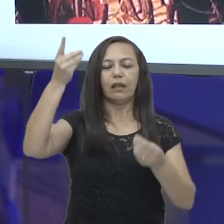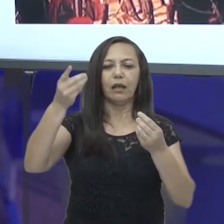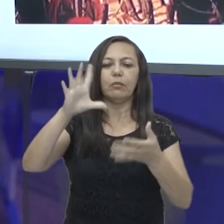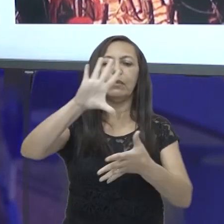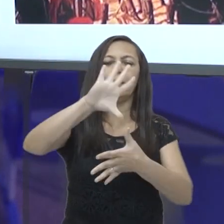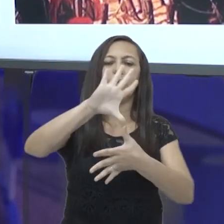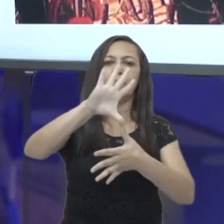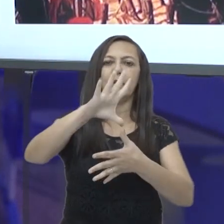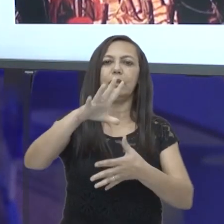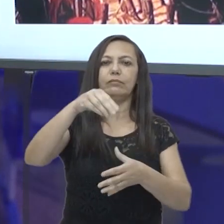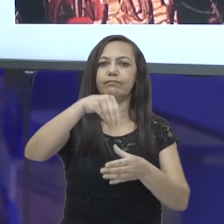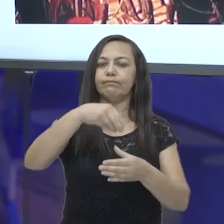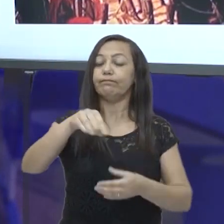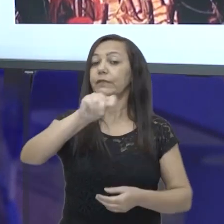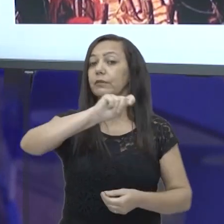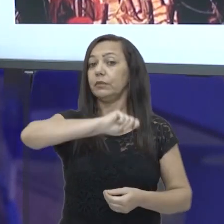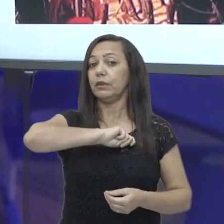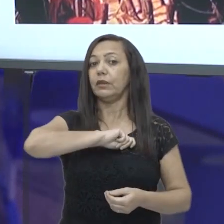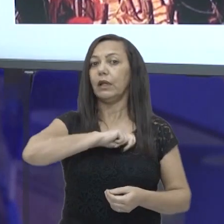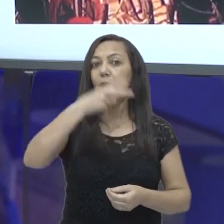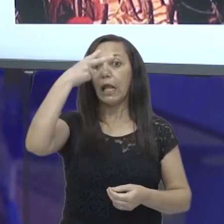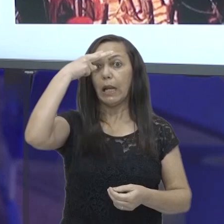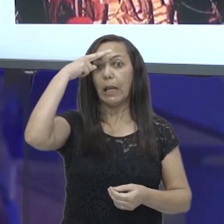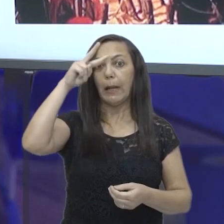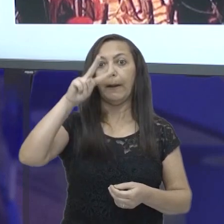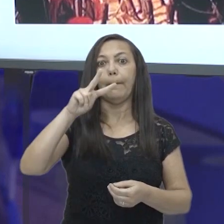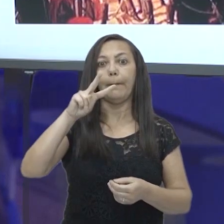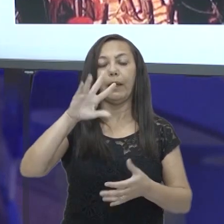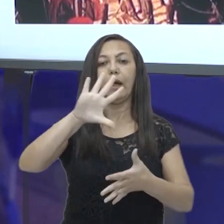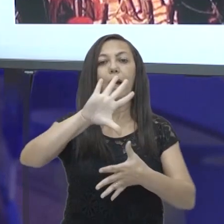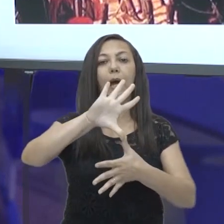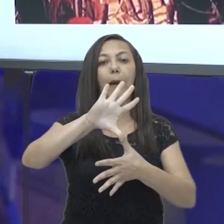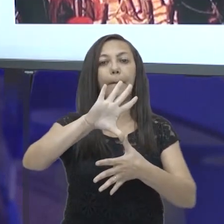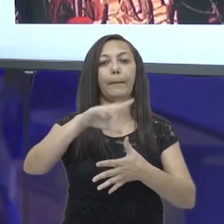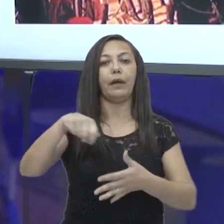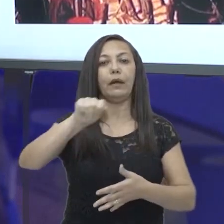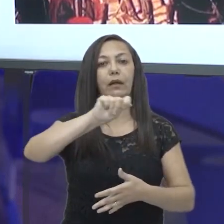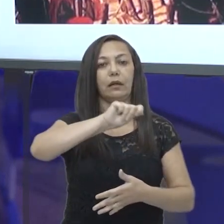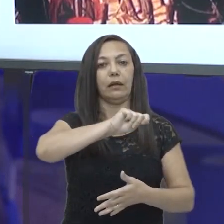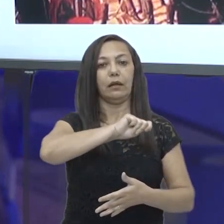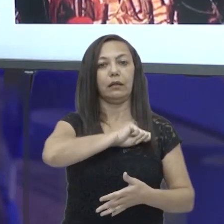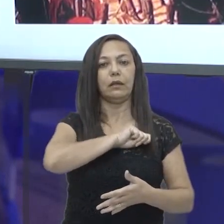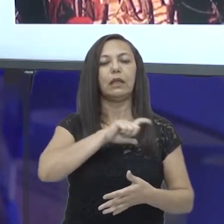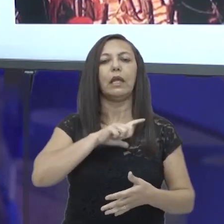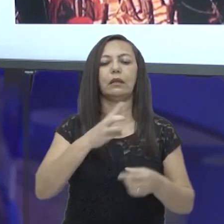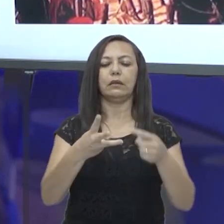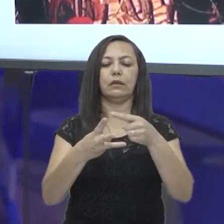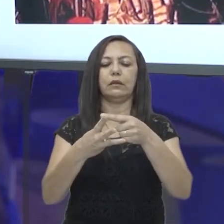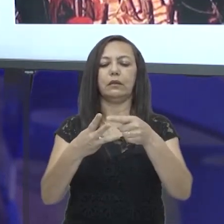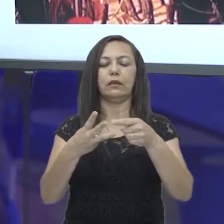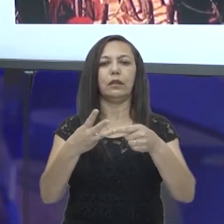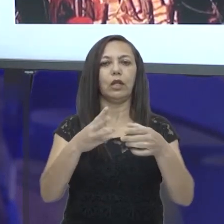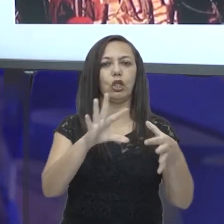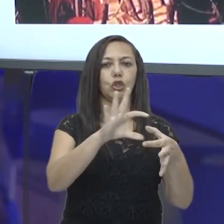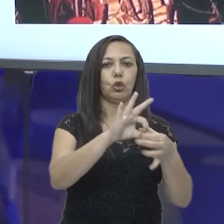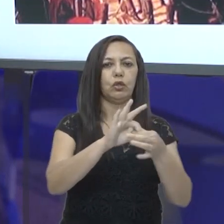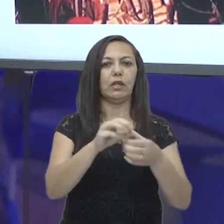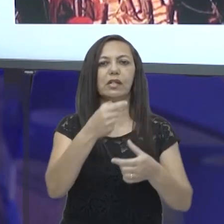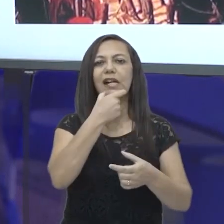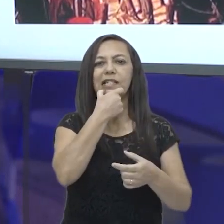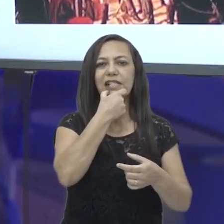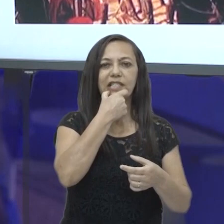América Espanhola. Lembrando, a América Espanhola, ela foi dividida em três contextos. Os